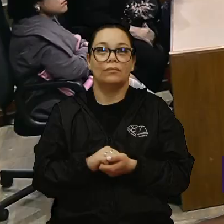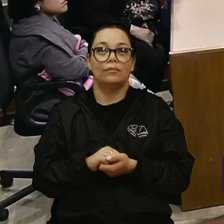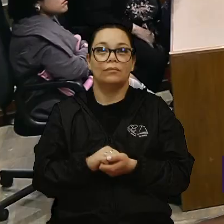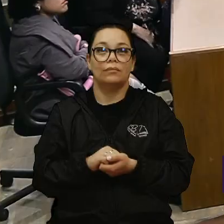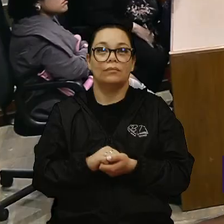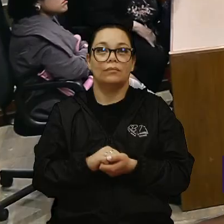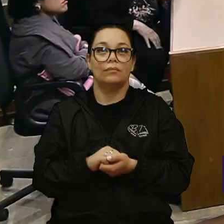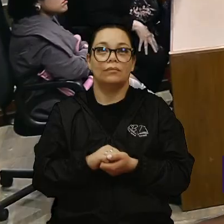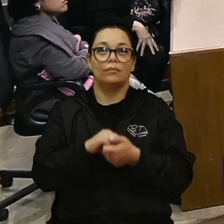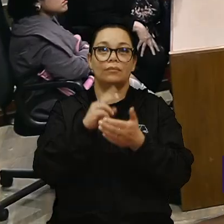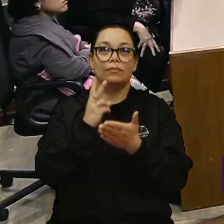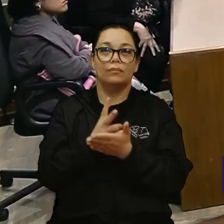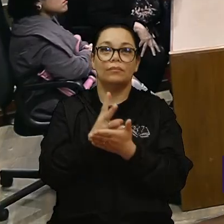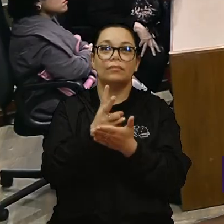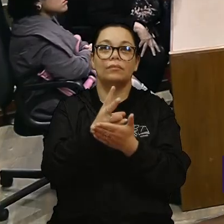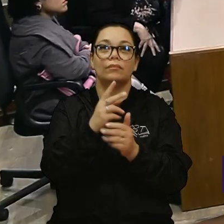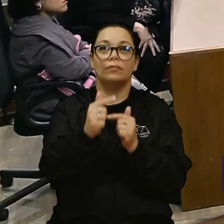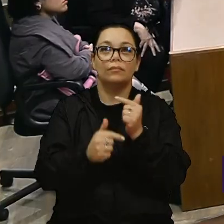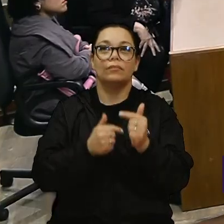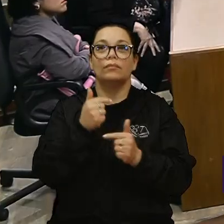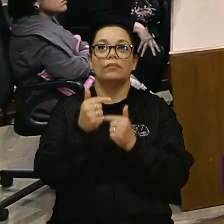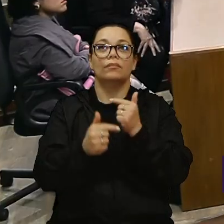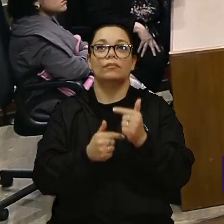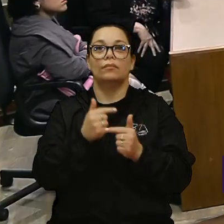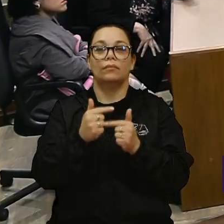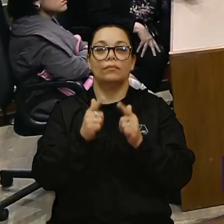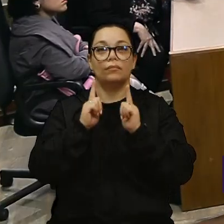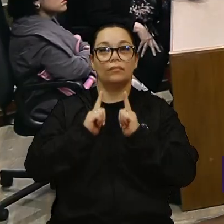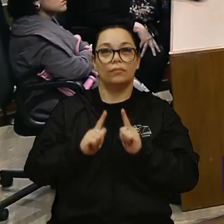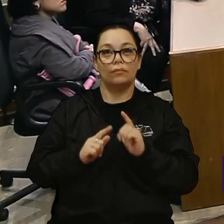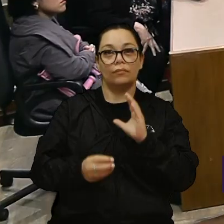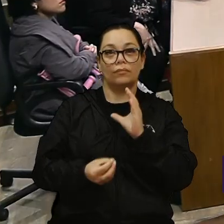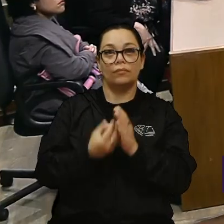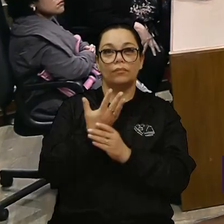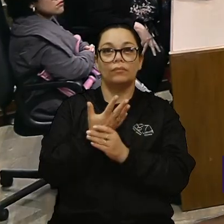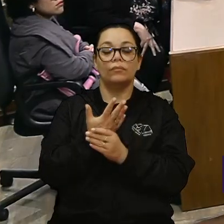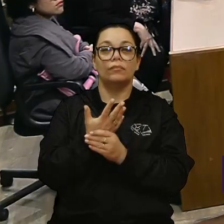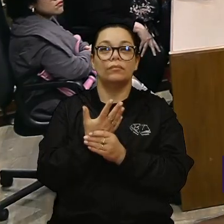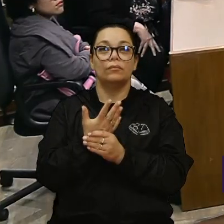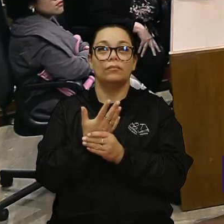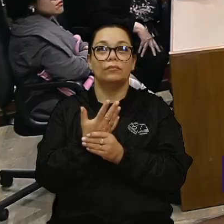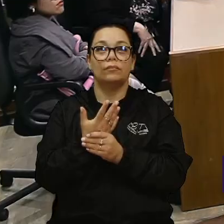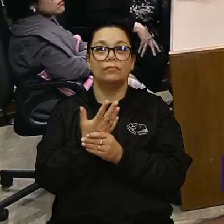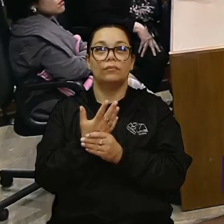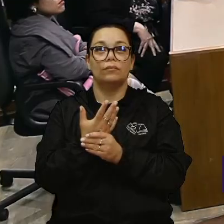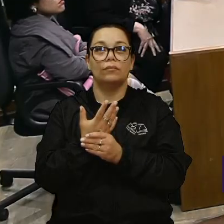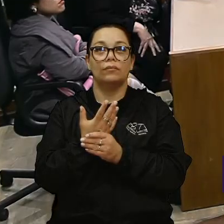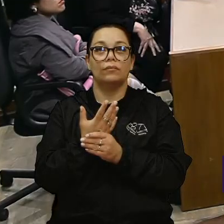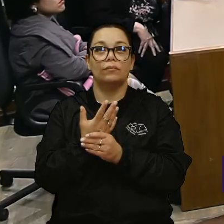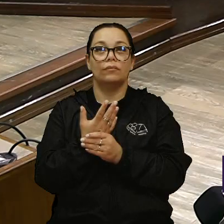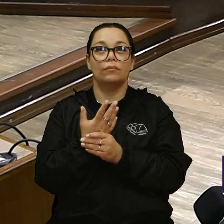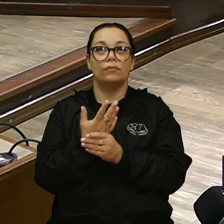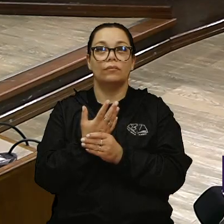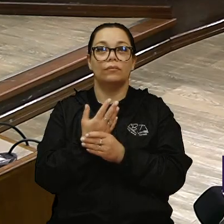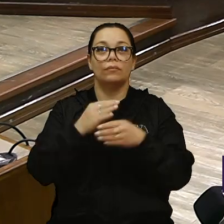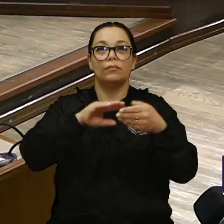Para dar continuidade ao trabalho que essa gestão vem produzindo. E uma saudação e um agradecimento ao